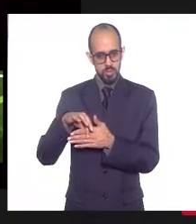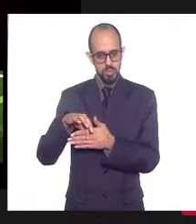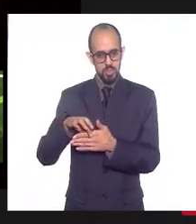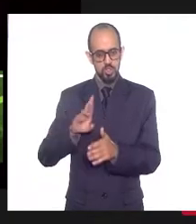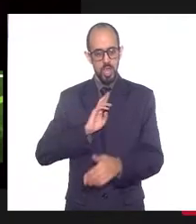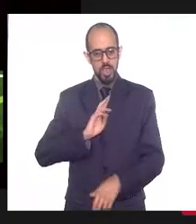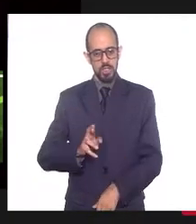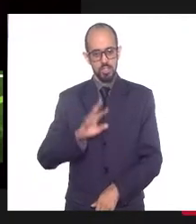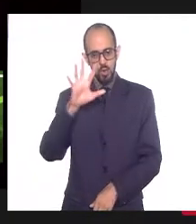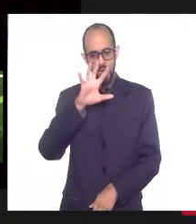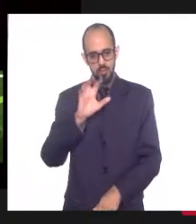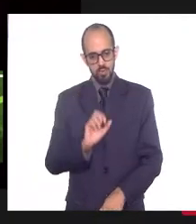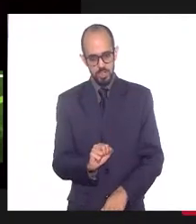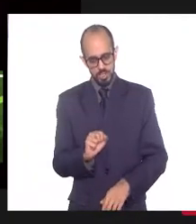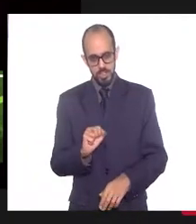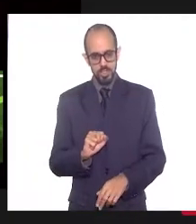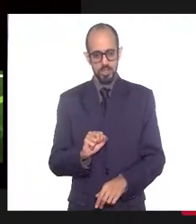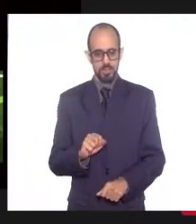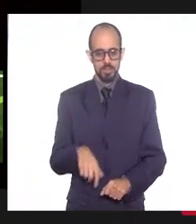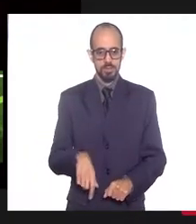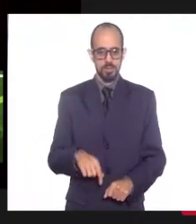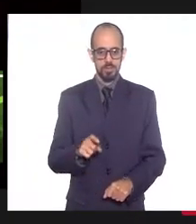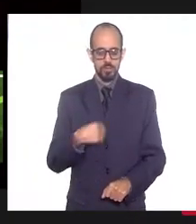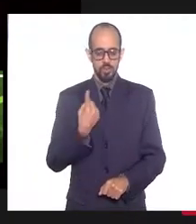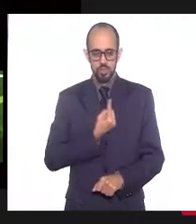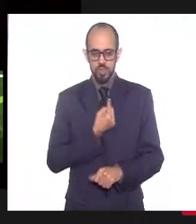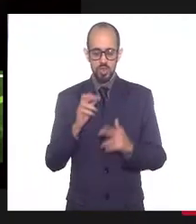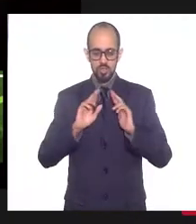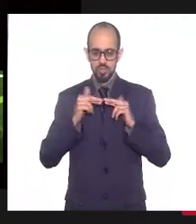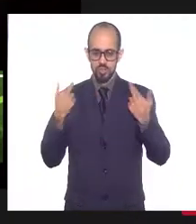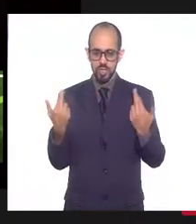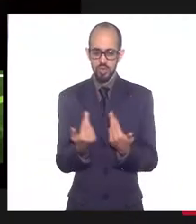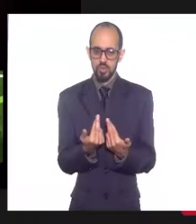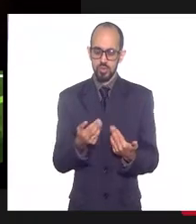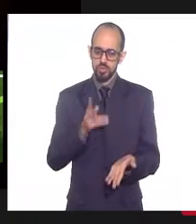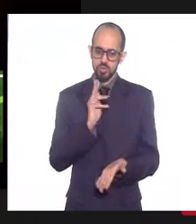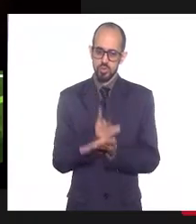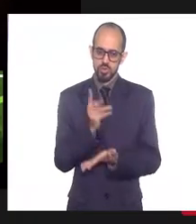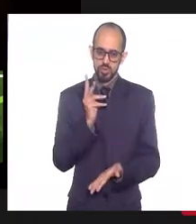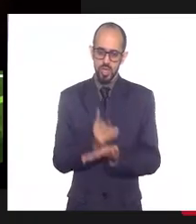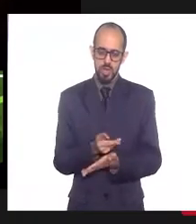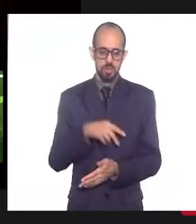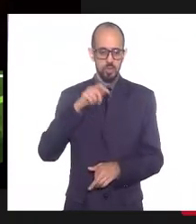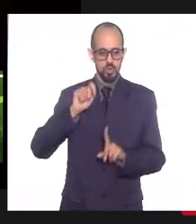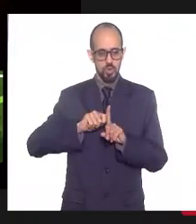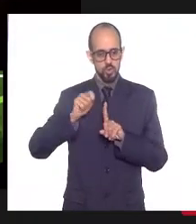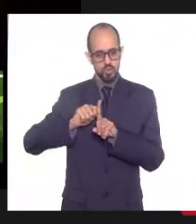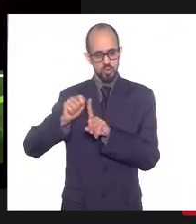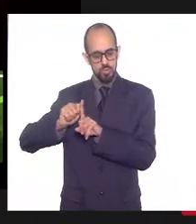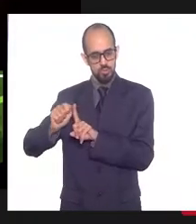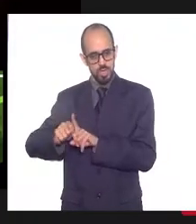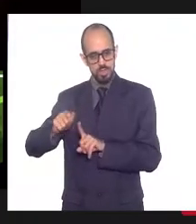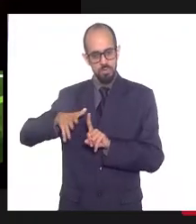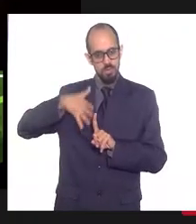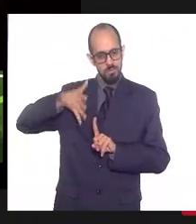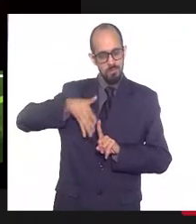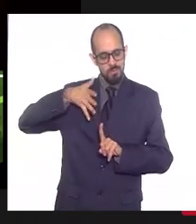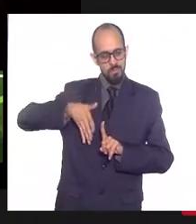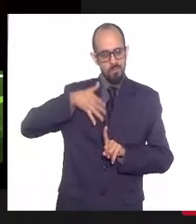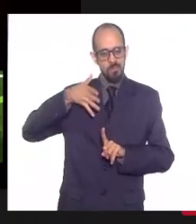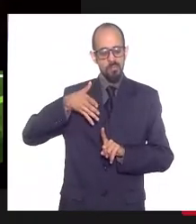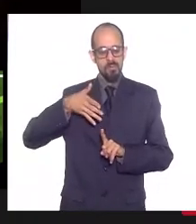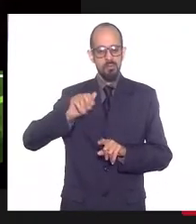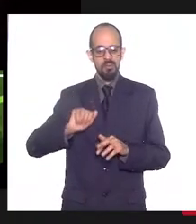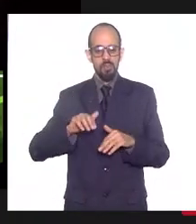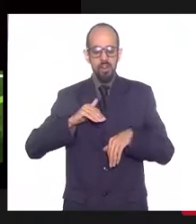africana, onde a gente se reúne regularmente, todo mês, para palestras, conversas,